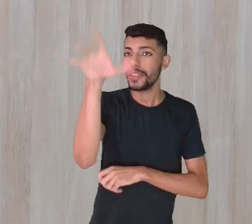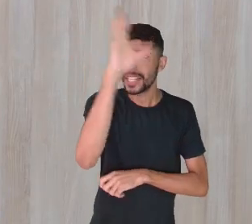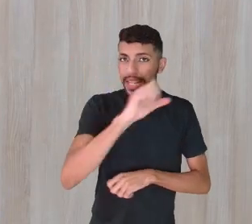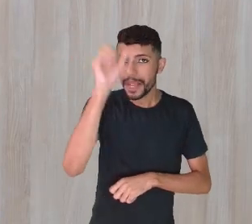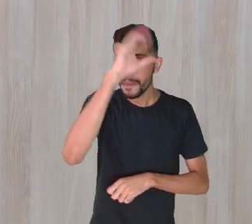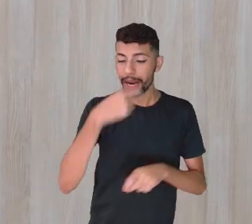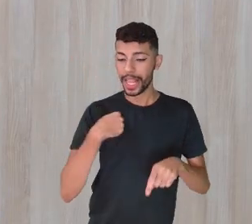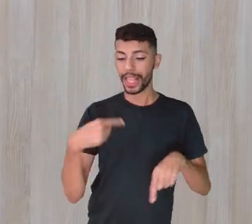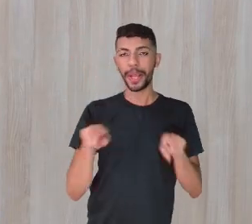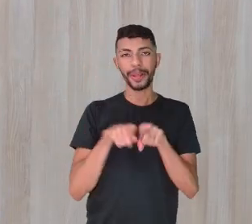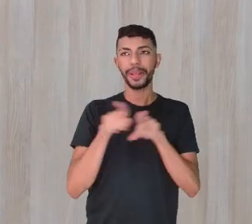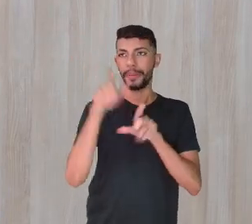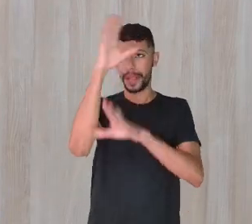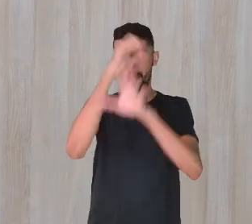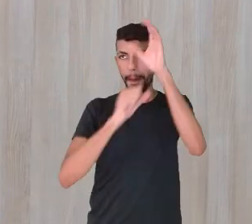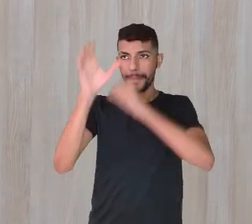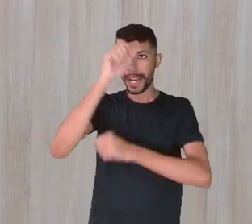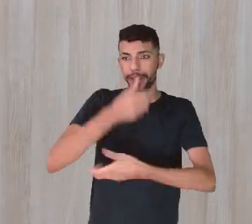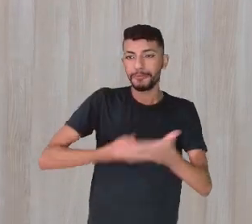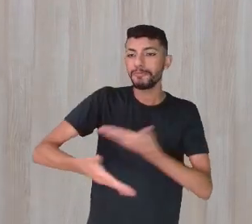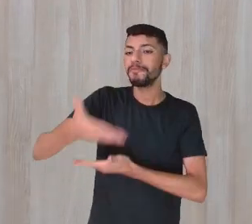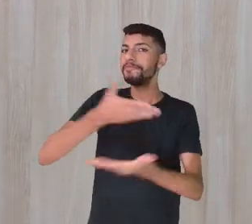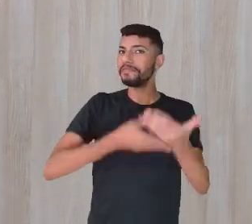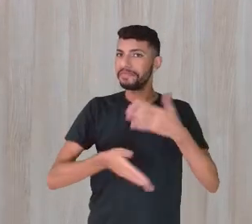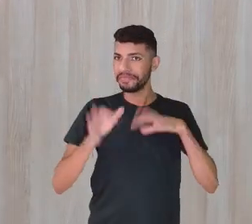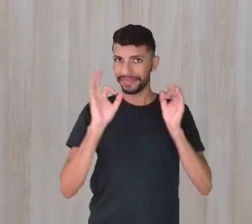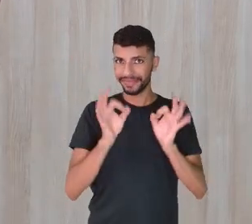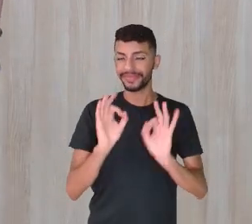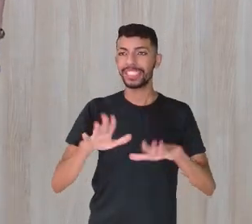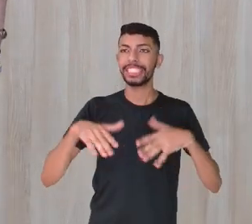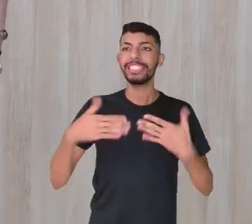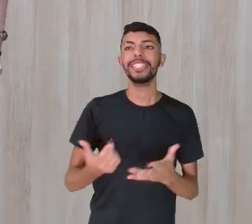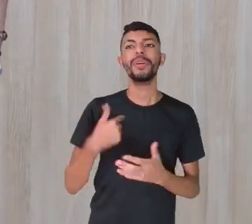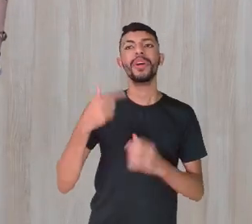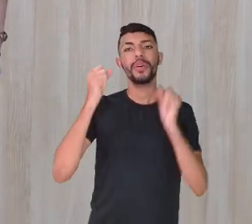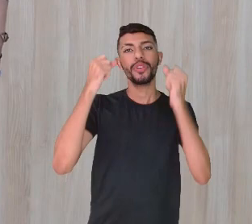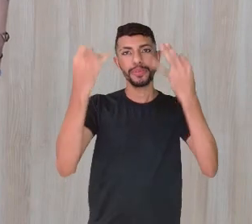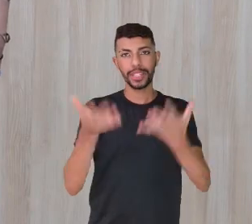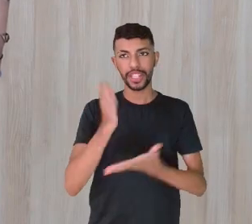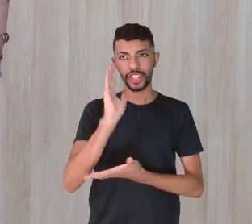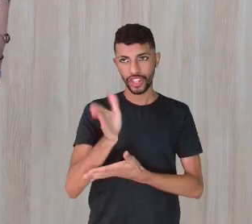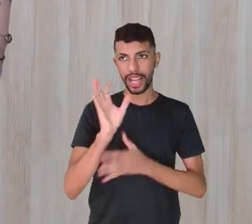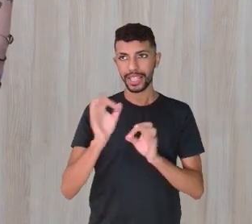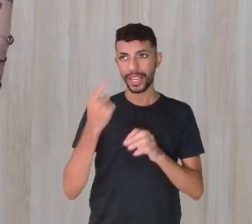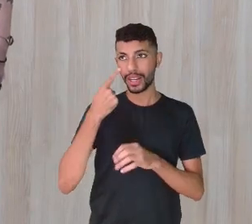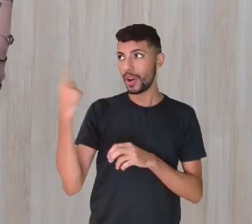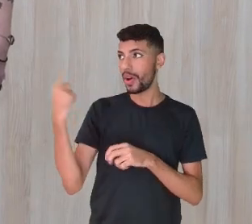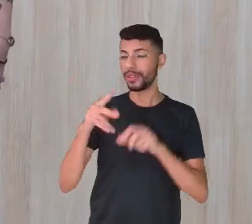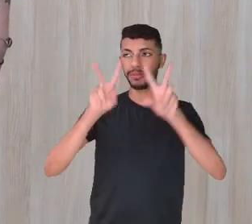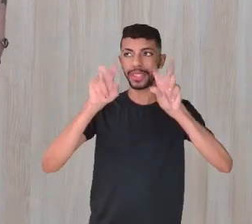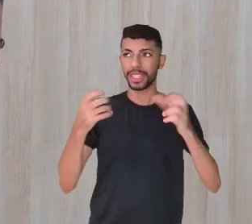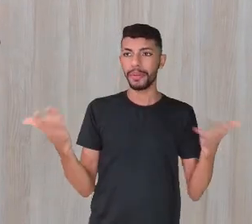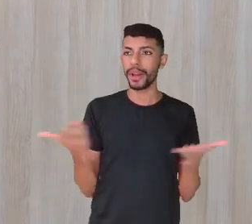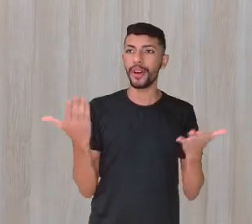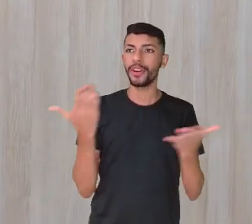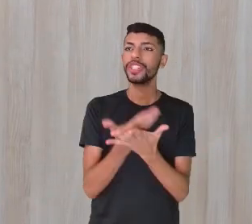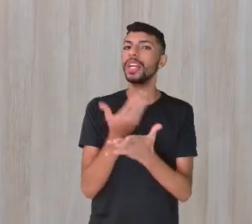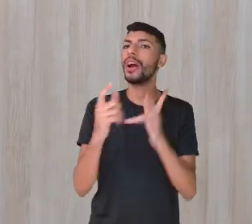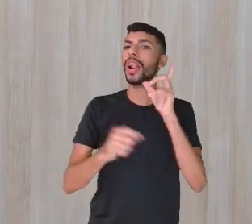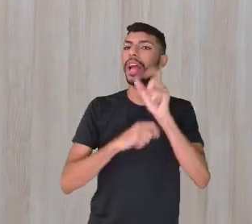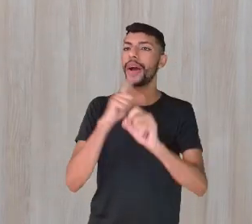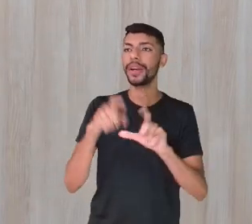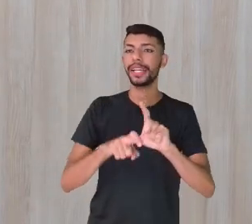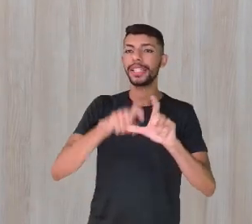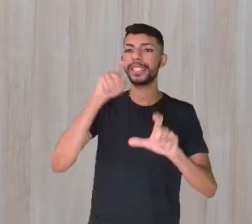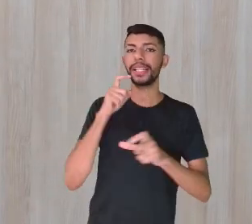aprende a gente também com essa troca, tá bom? Bom, então, como eu já tinha falado, né, o tema da nossa aula hoje é a independência